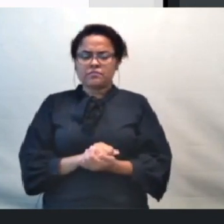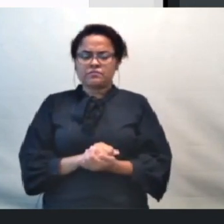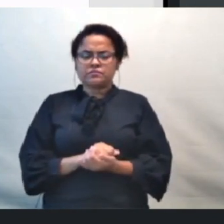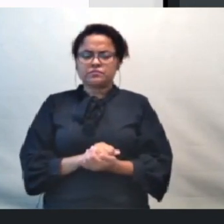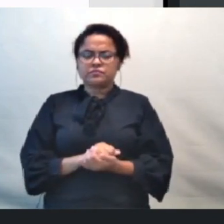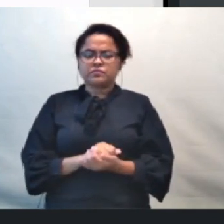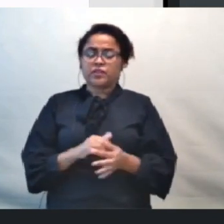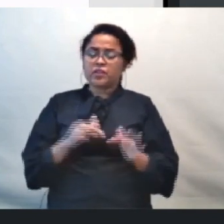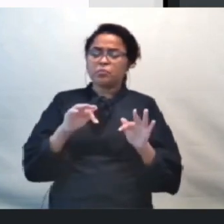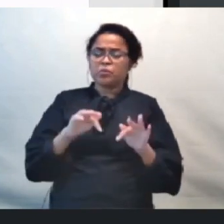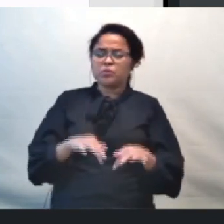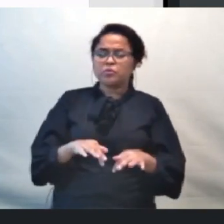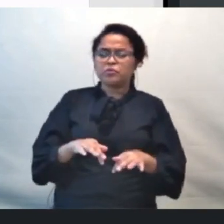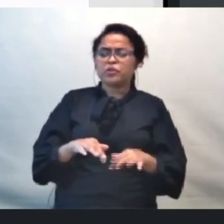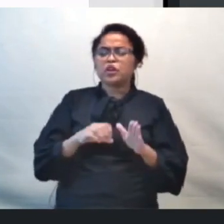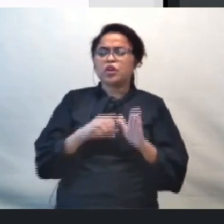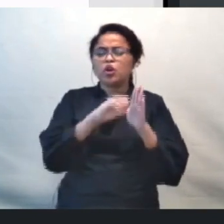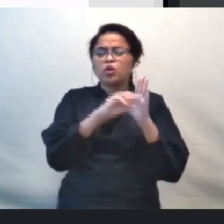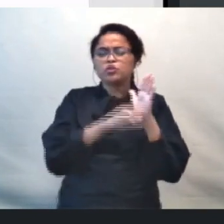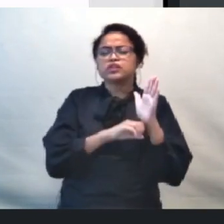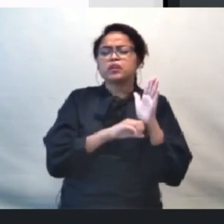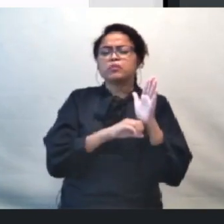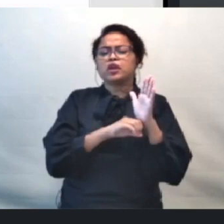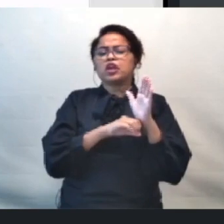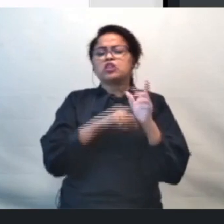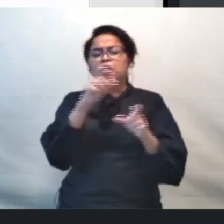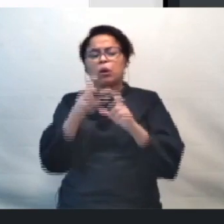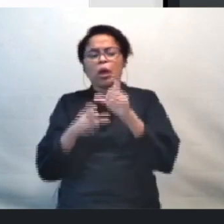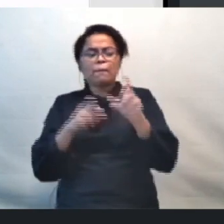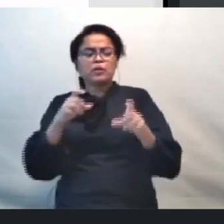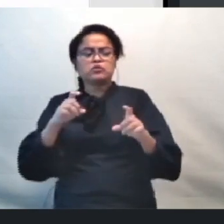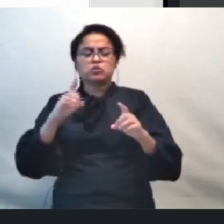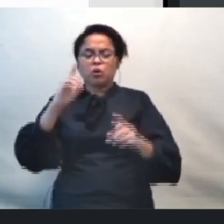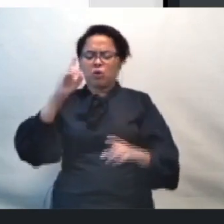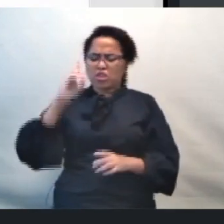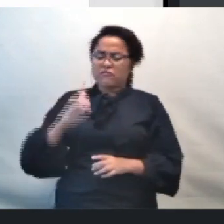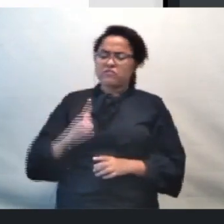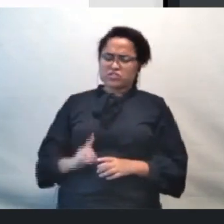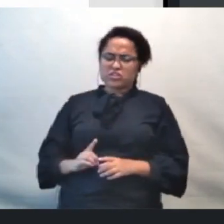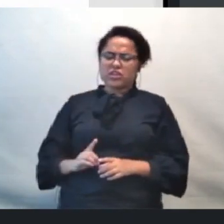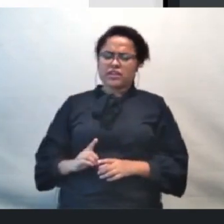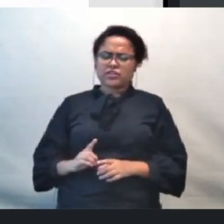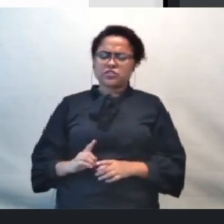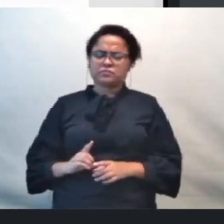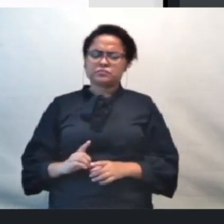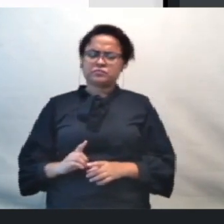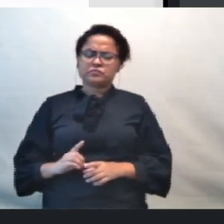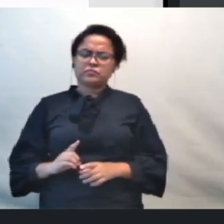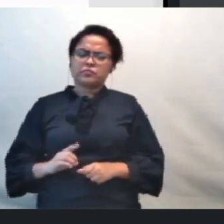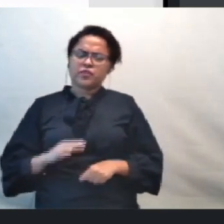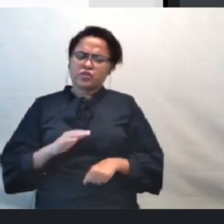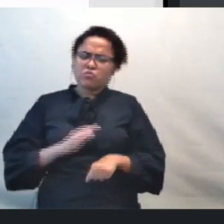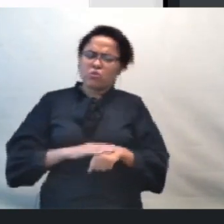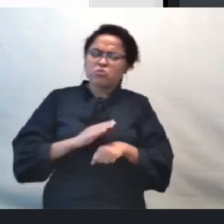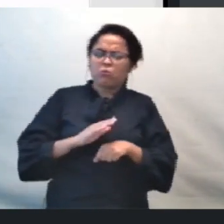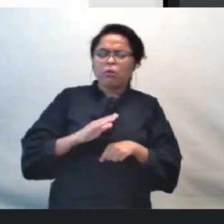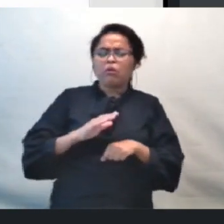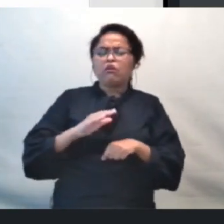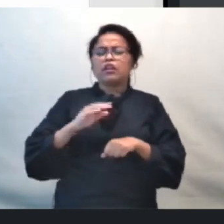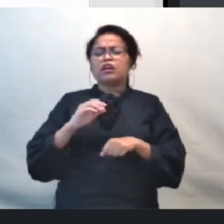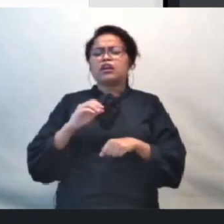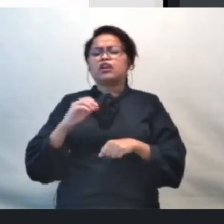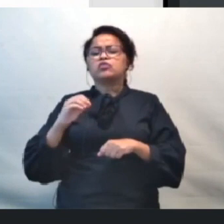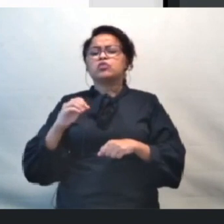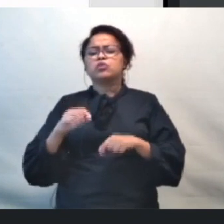8,88%. E, por fim, o orçamento da pessoa com deficiência, superando levemente aí também a previsão inicial na